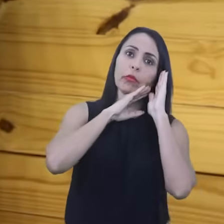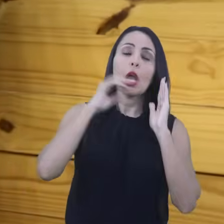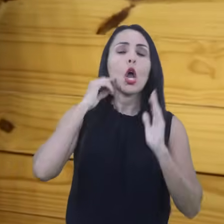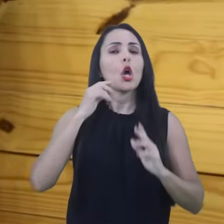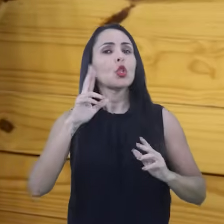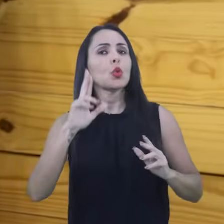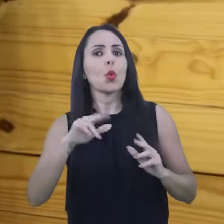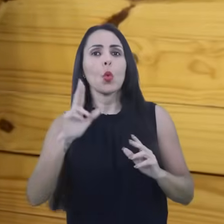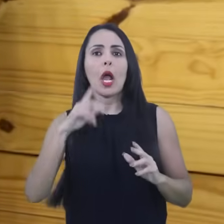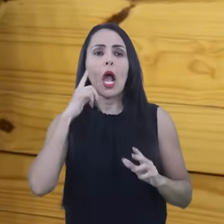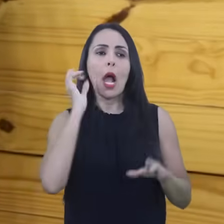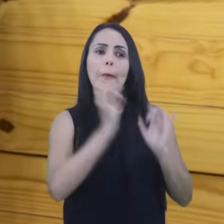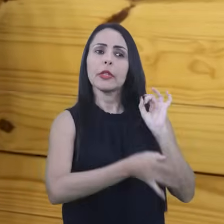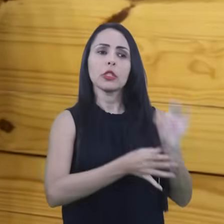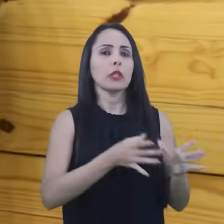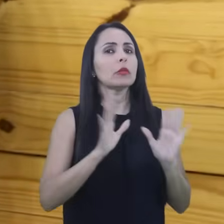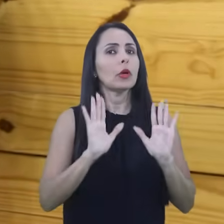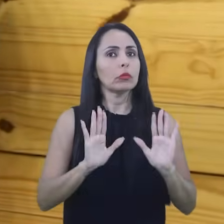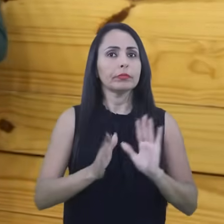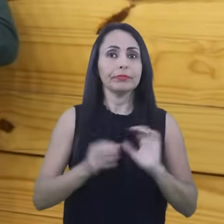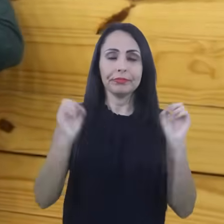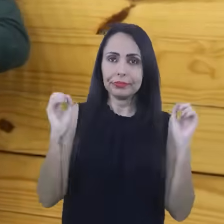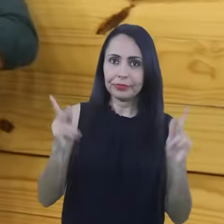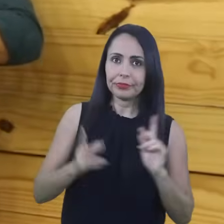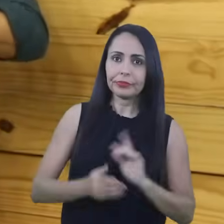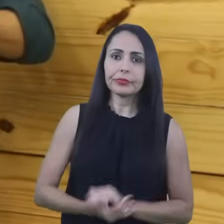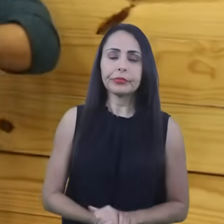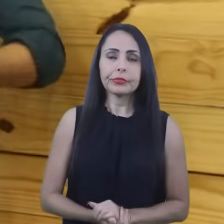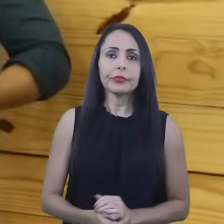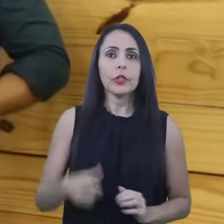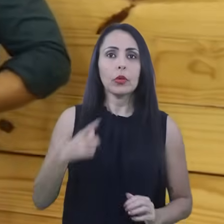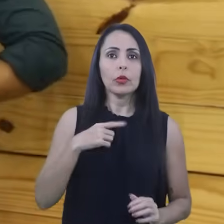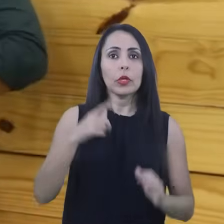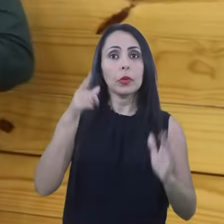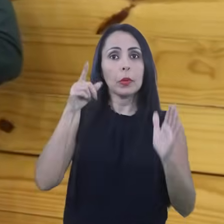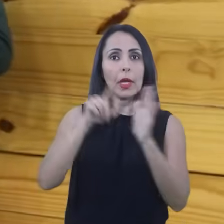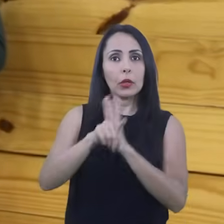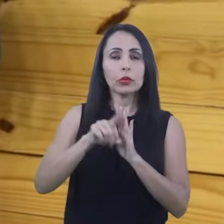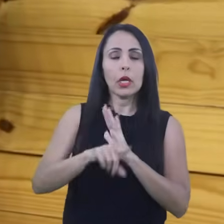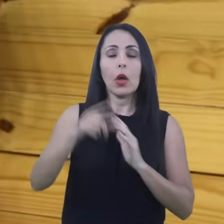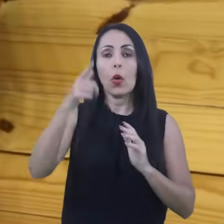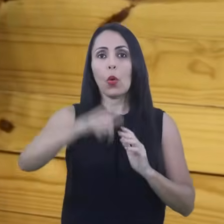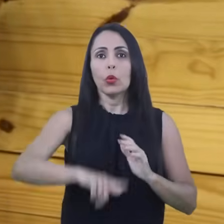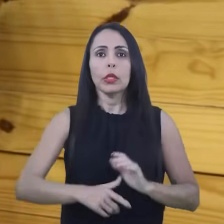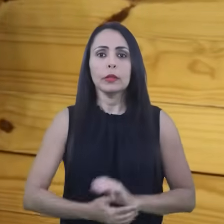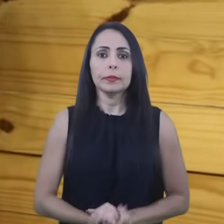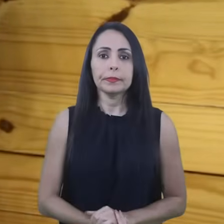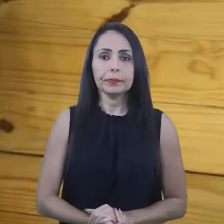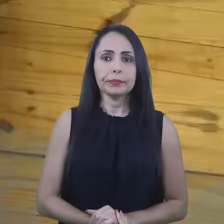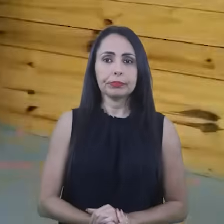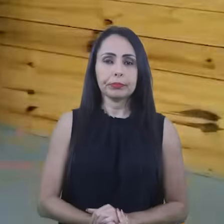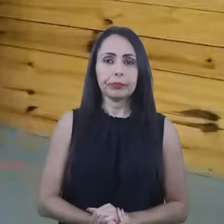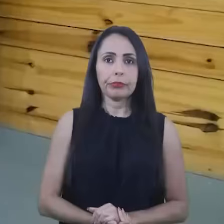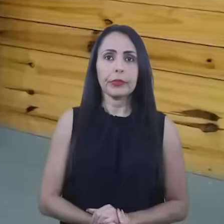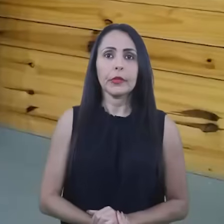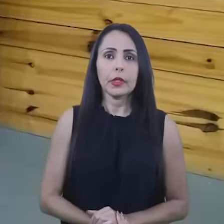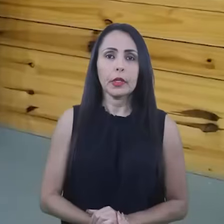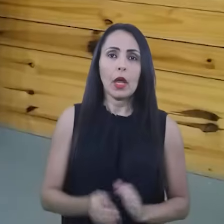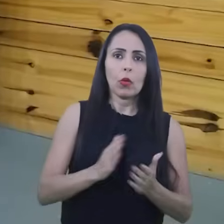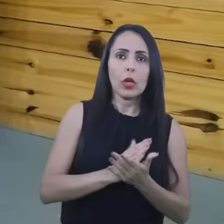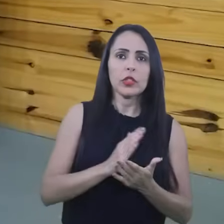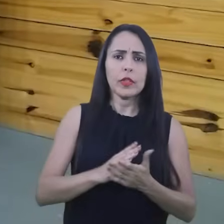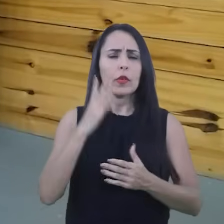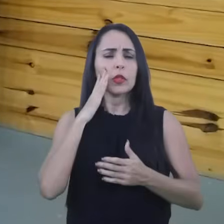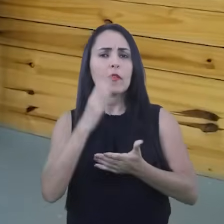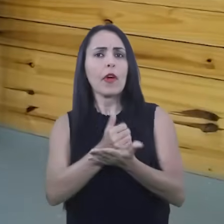o fio dental. Use todos os dias. Ok. Eu tenho outra pergunta. Às vezes eu vou numa